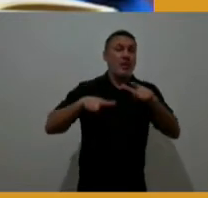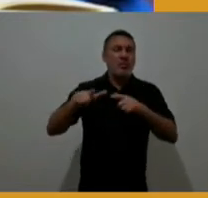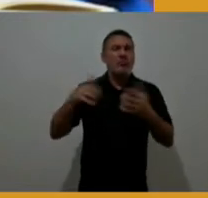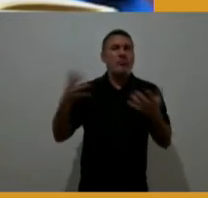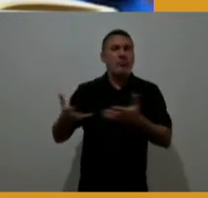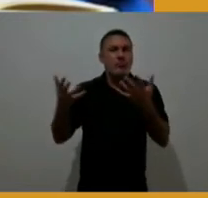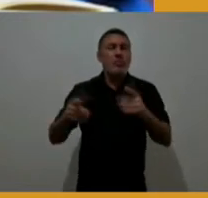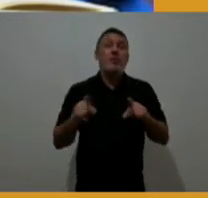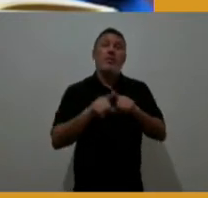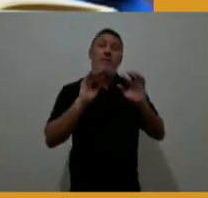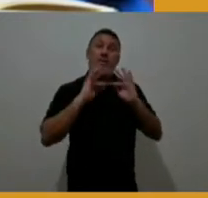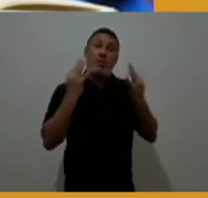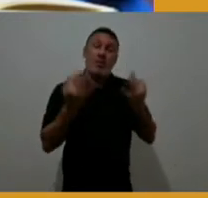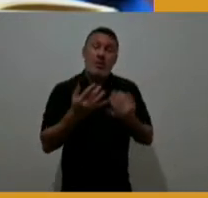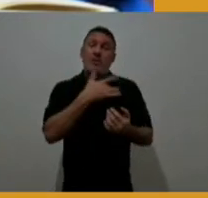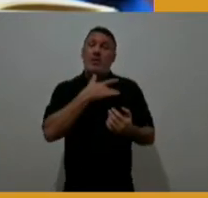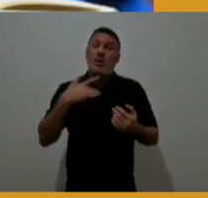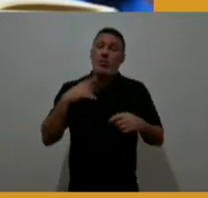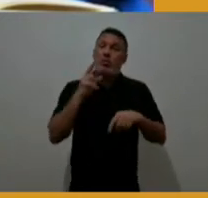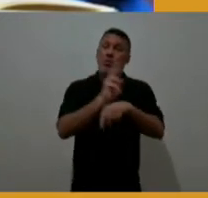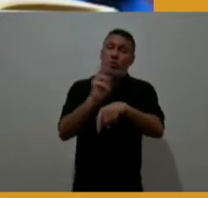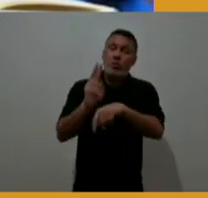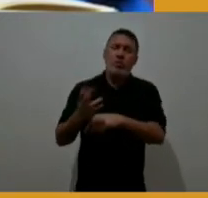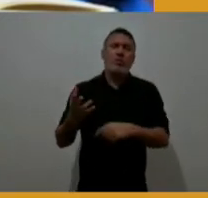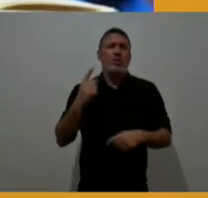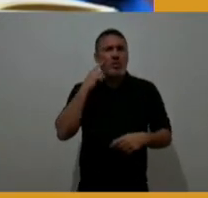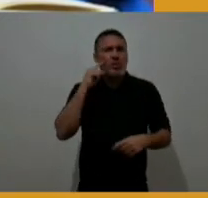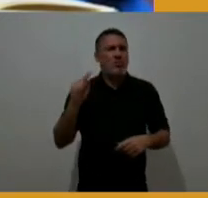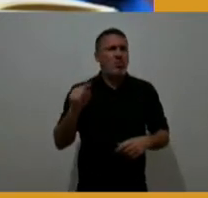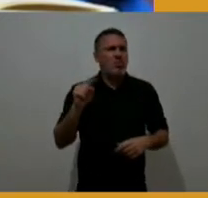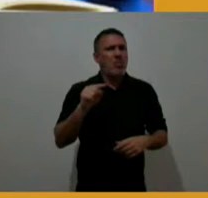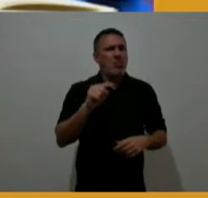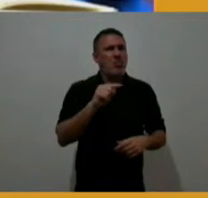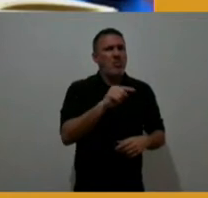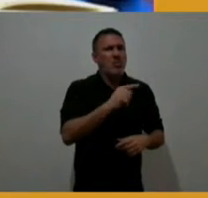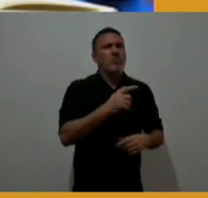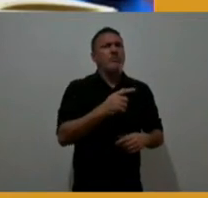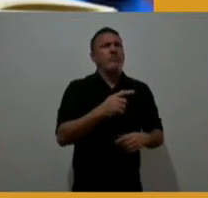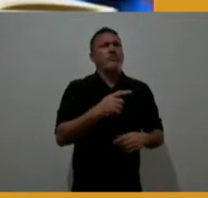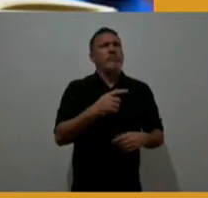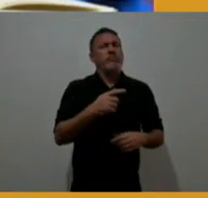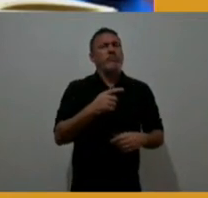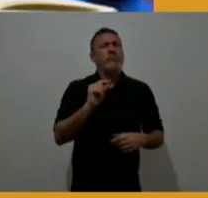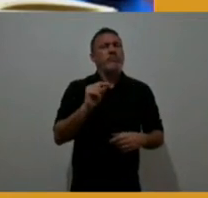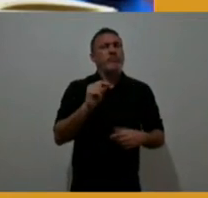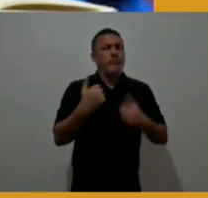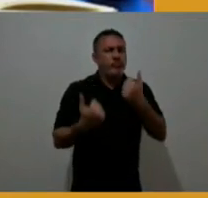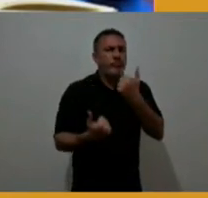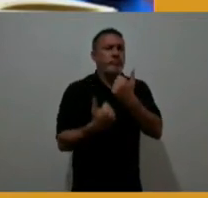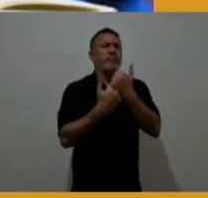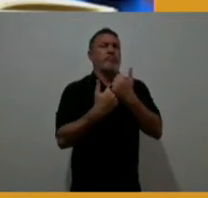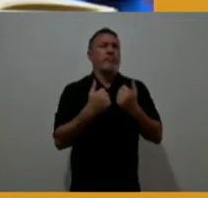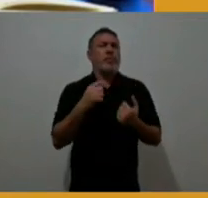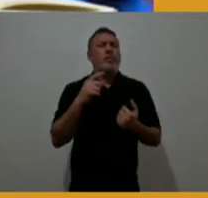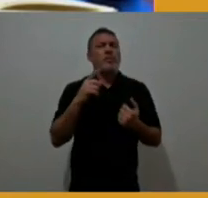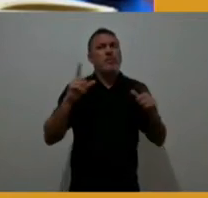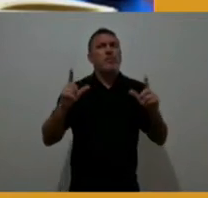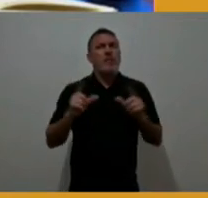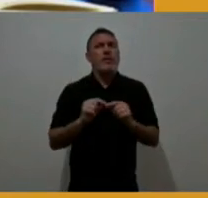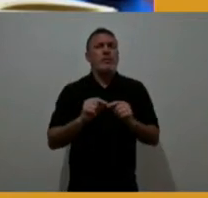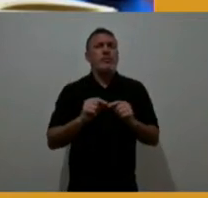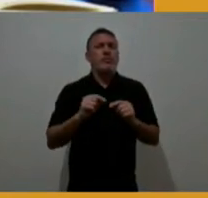dos empregados, tudo isso contribuindo para essa diminuição da desigualdade,